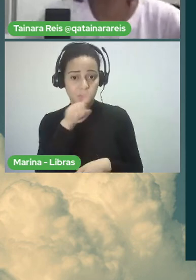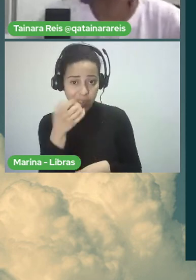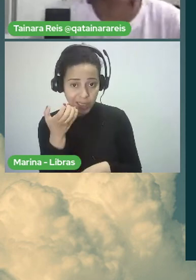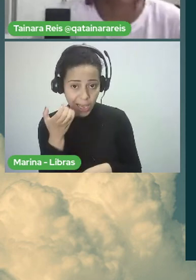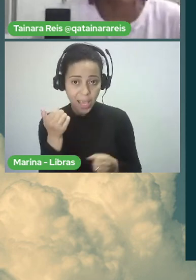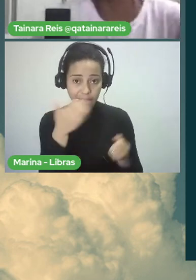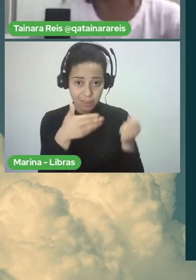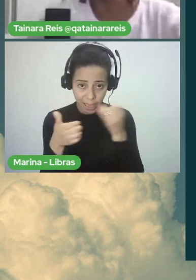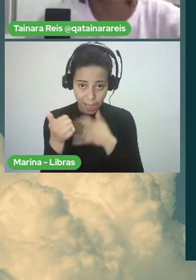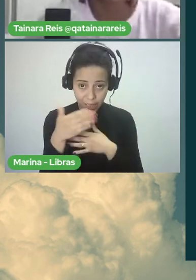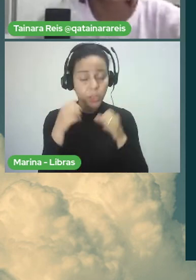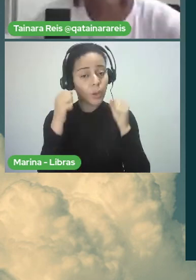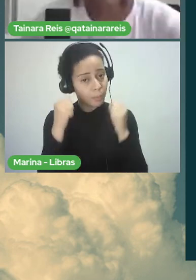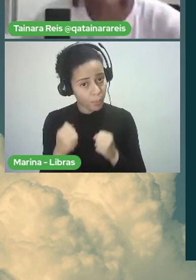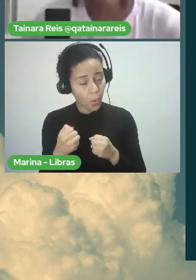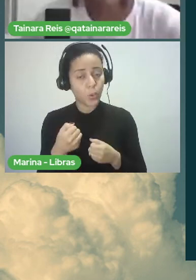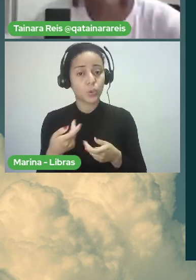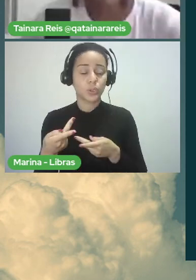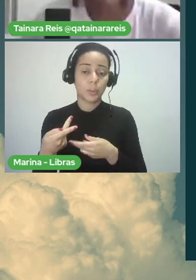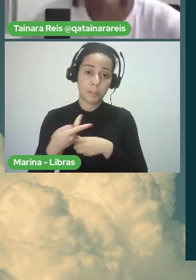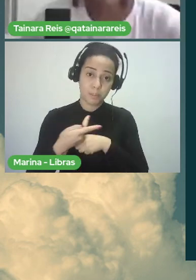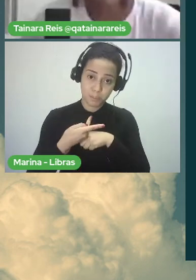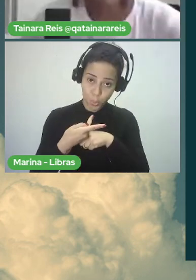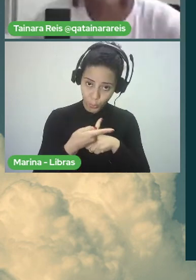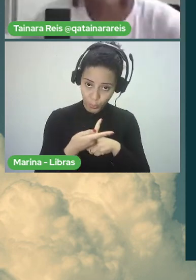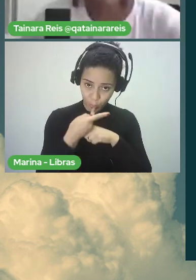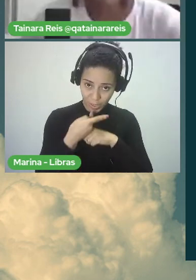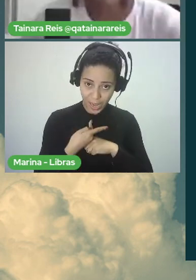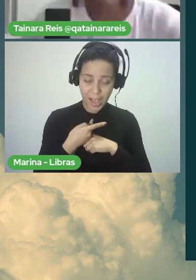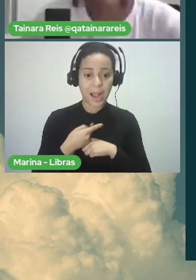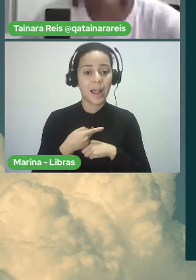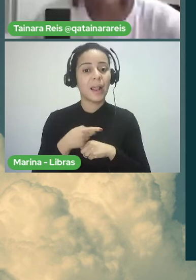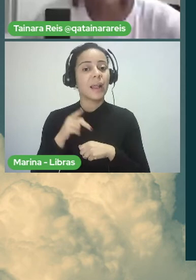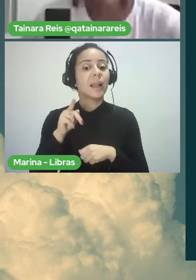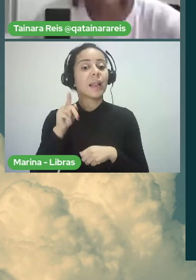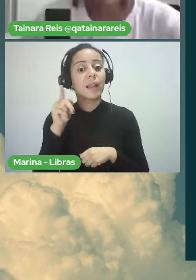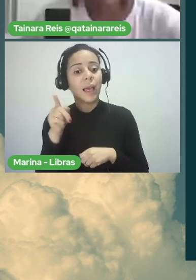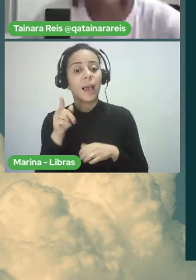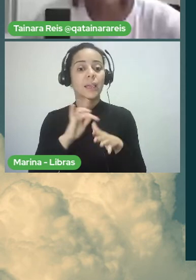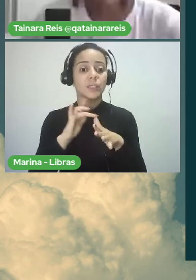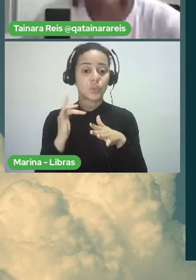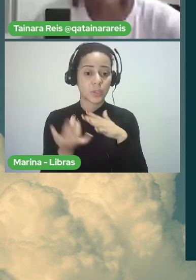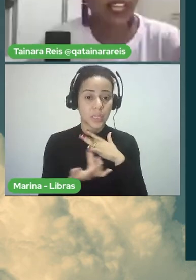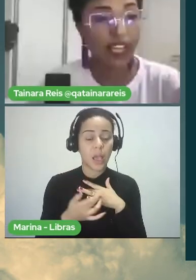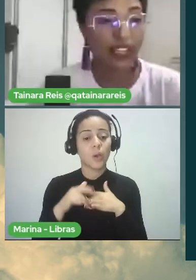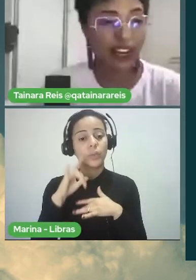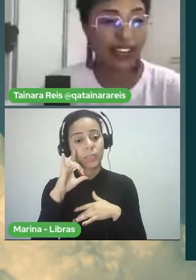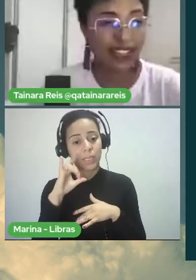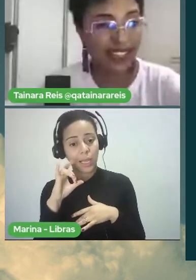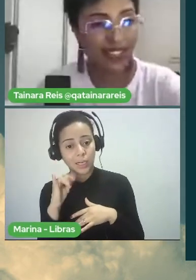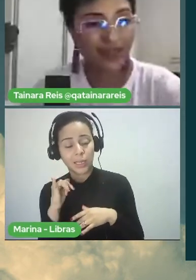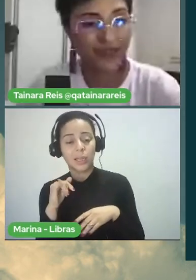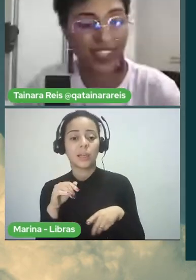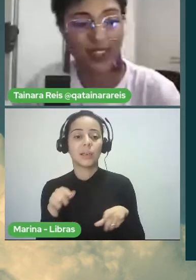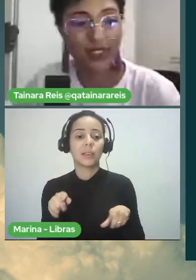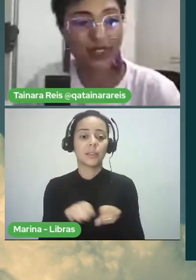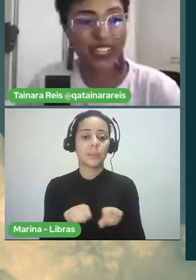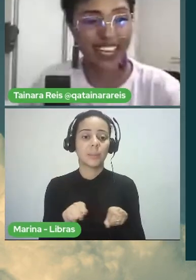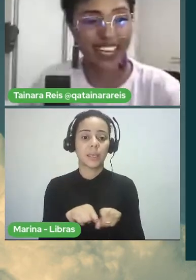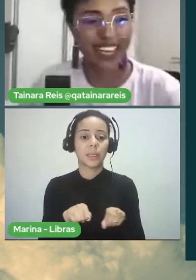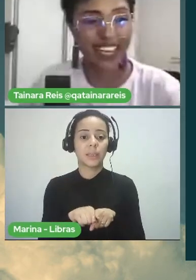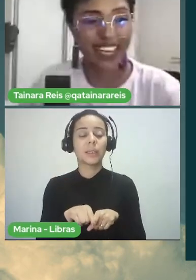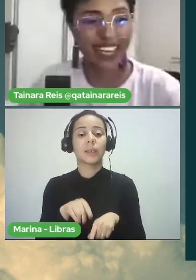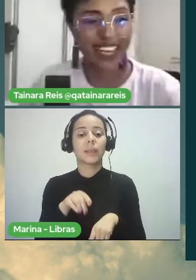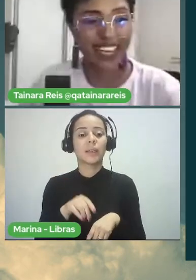podem me procurar lá no LinkedIn, né, Tainara Reis, ou no Instagram, que é a Tainara Reis. Muito obrigada.